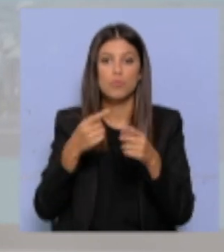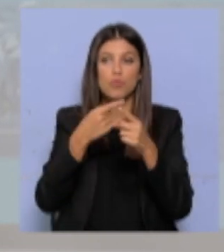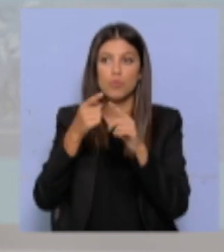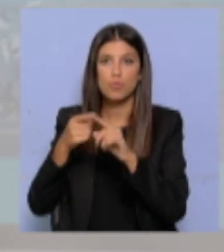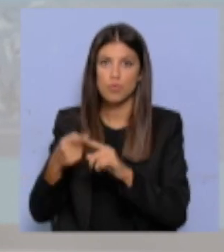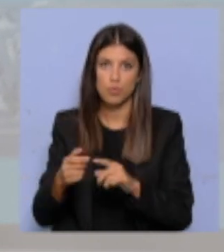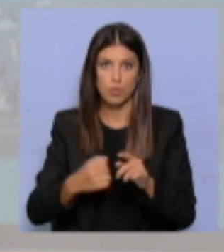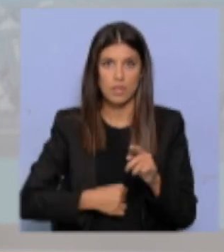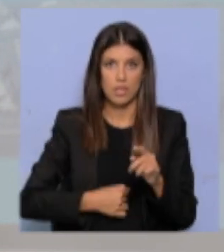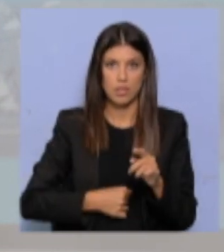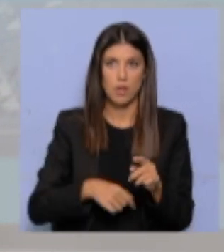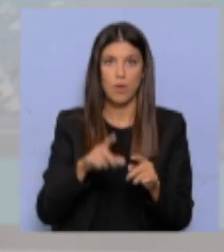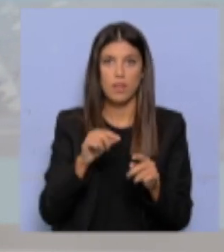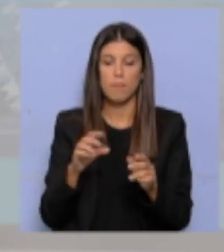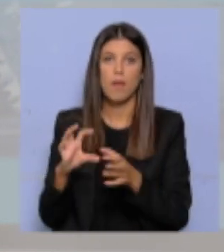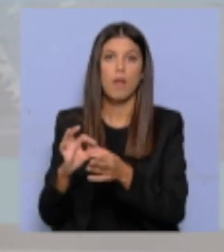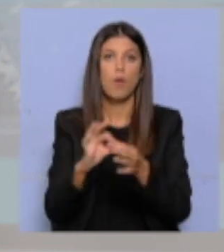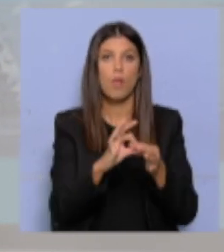em colaboração